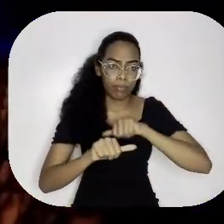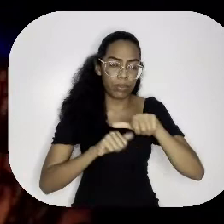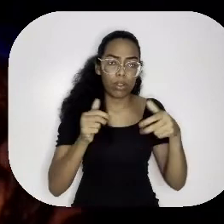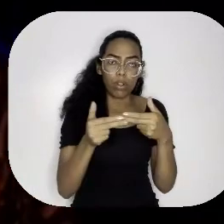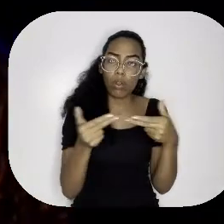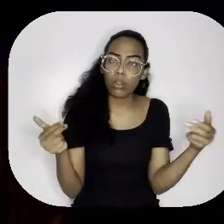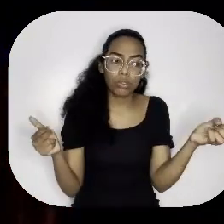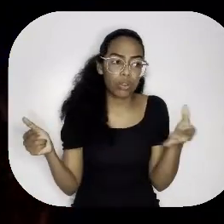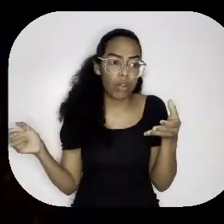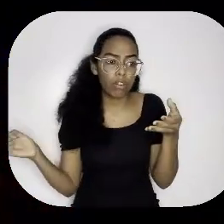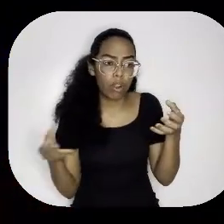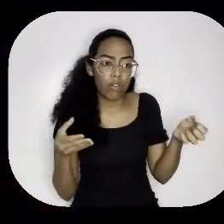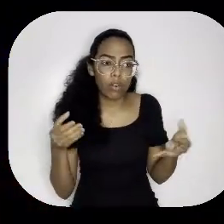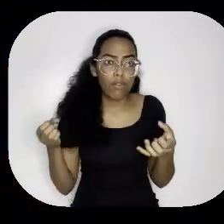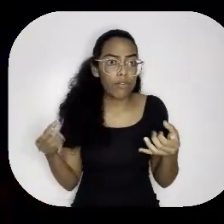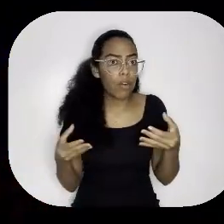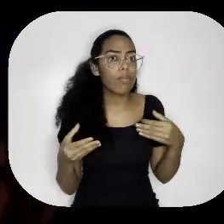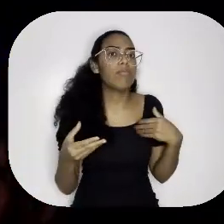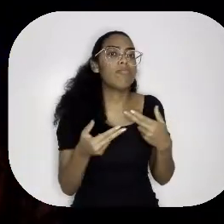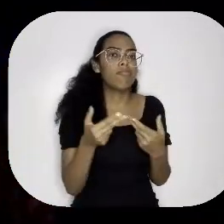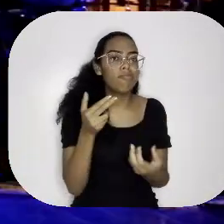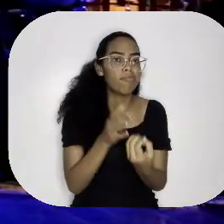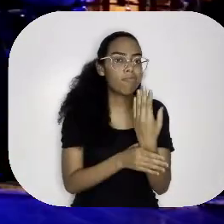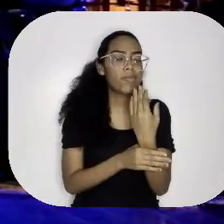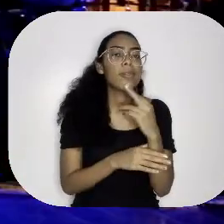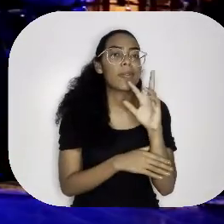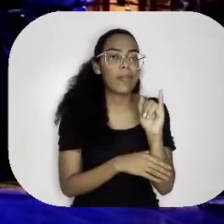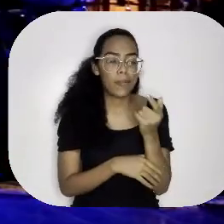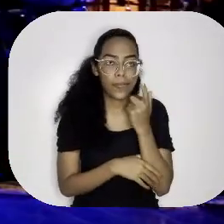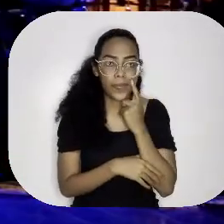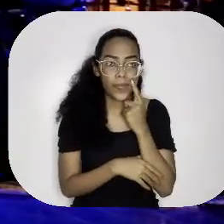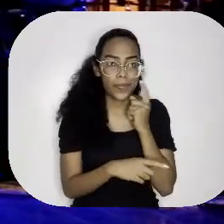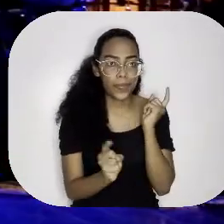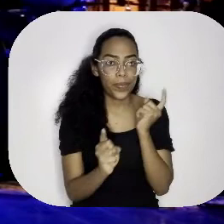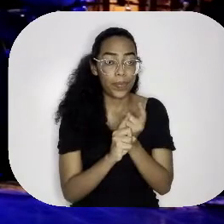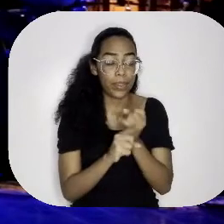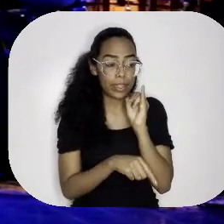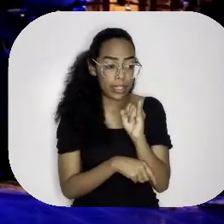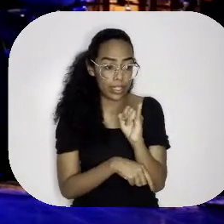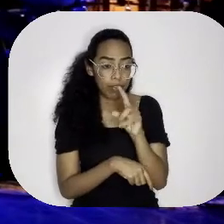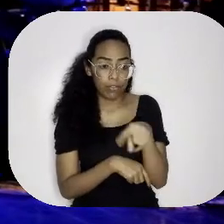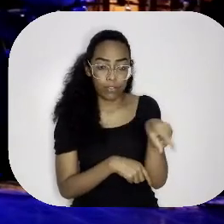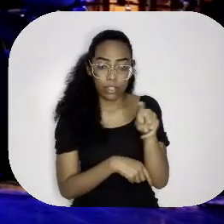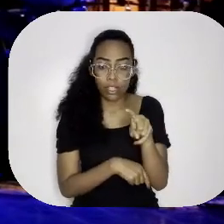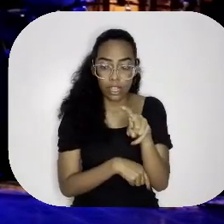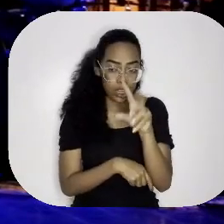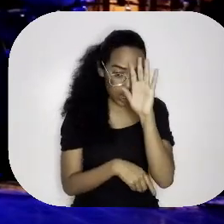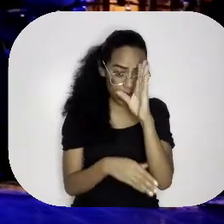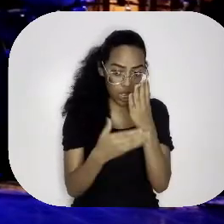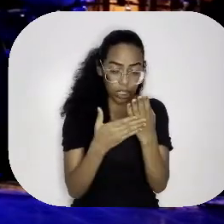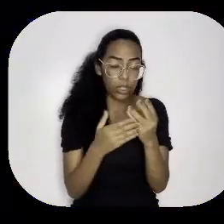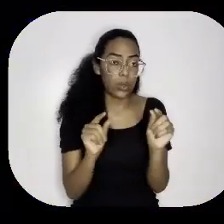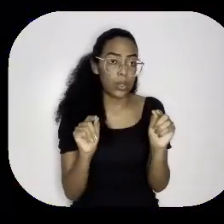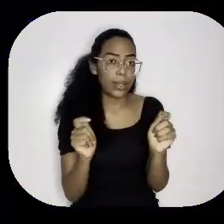vão surgindo, anunciando que a vida está florindo. Mas se se negarem a